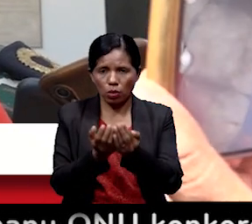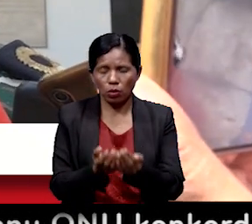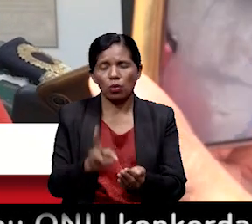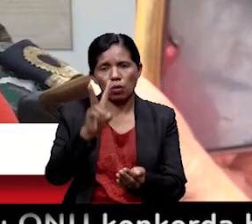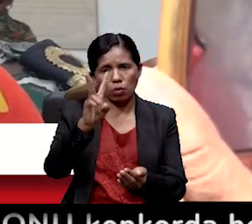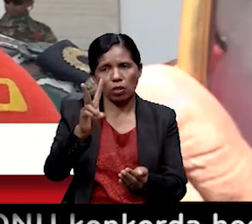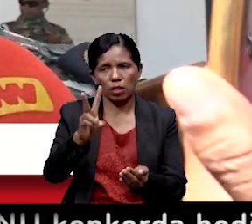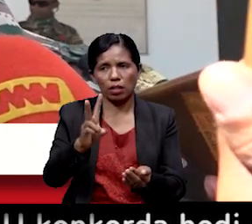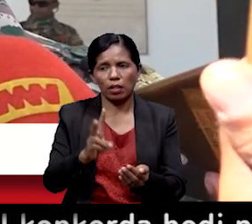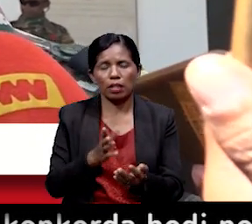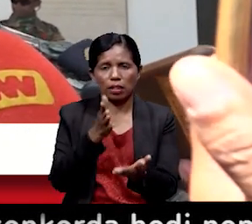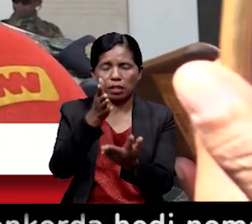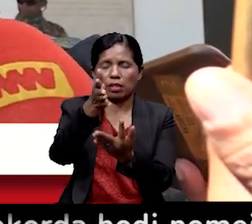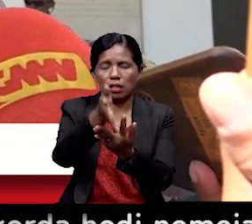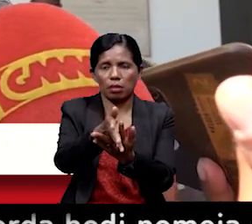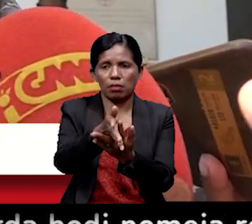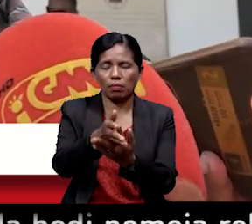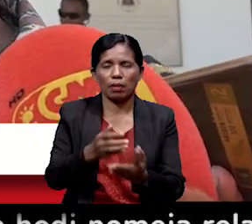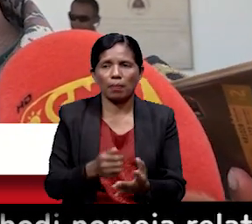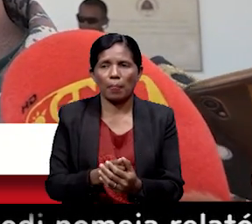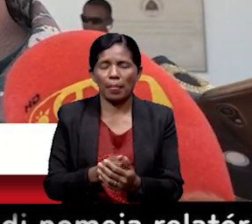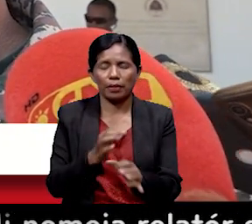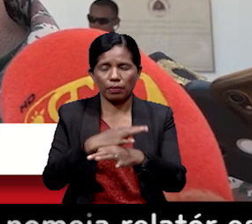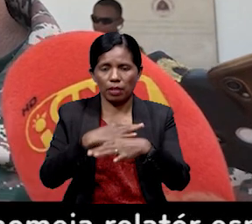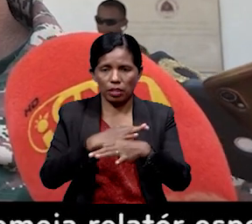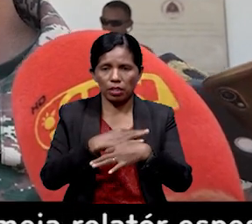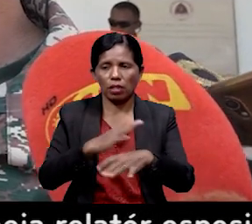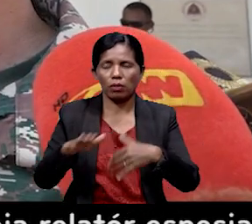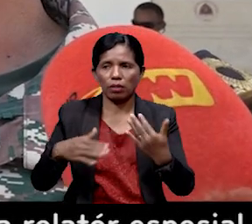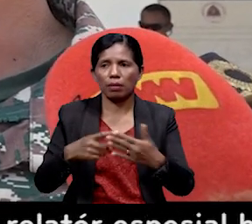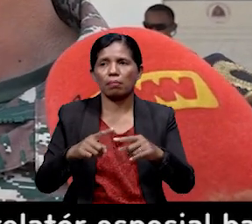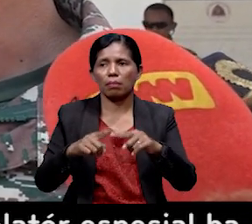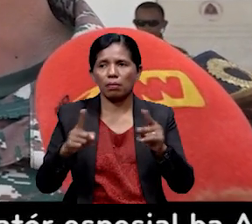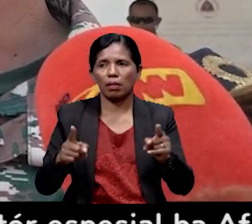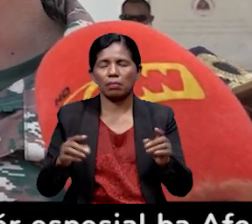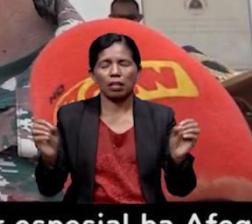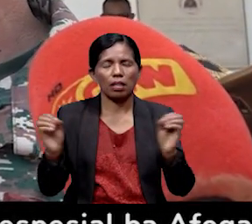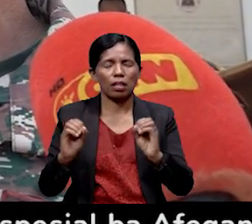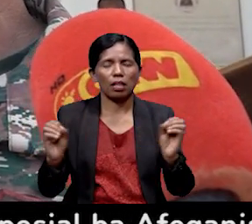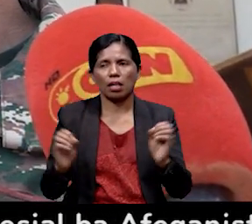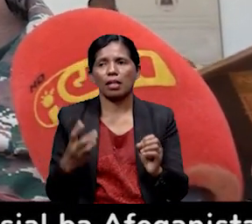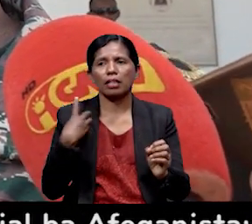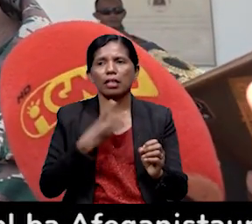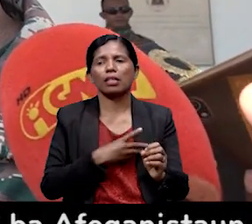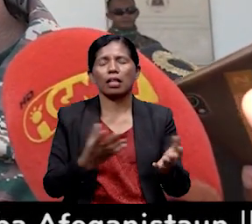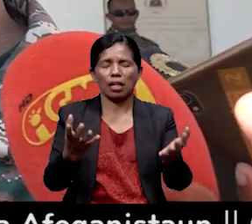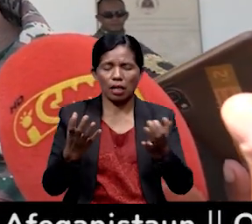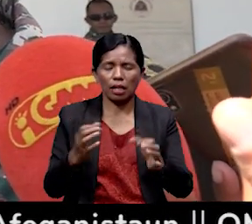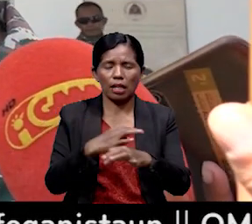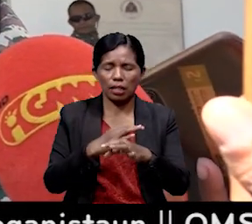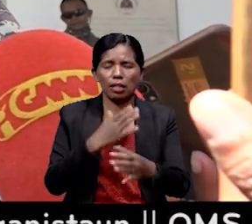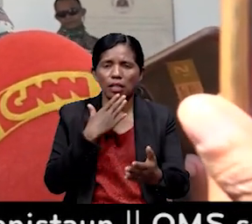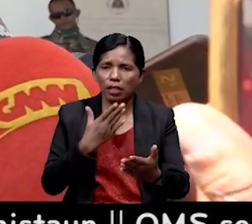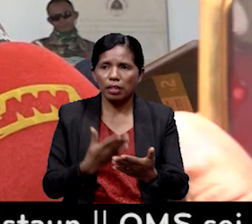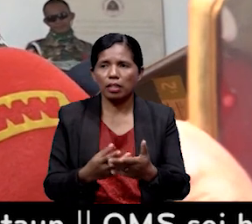iha tama ba iha fase halo manutenção geral. Maybe dane dit mus lato. Ida karak ne liu dane par